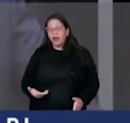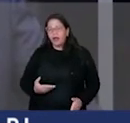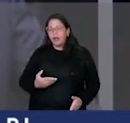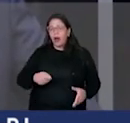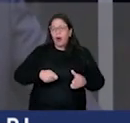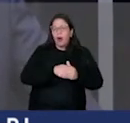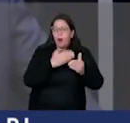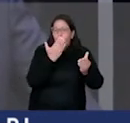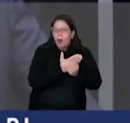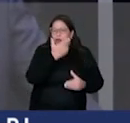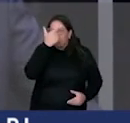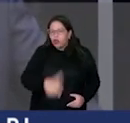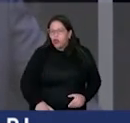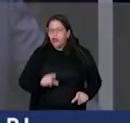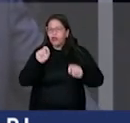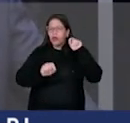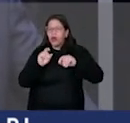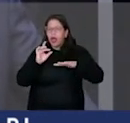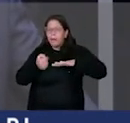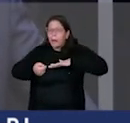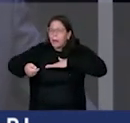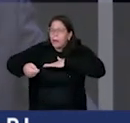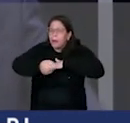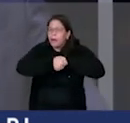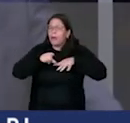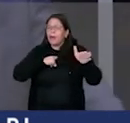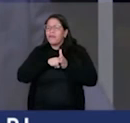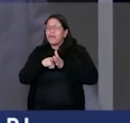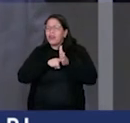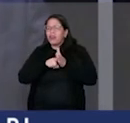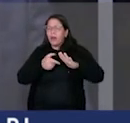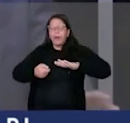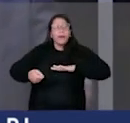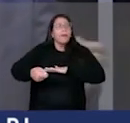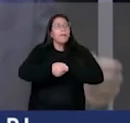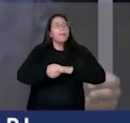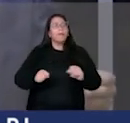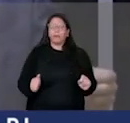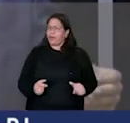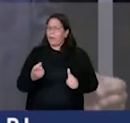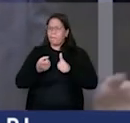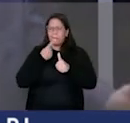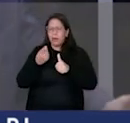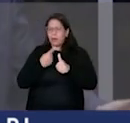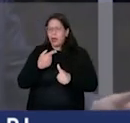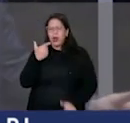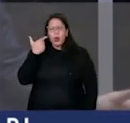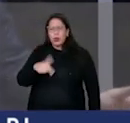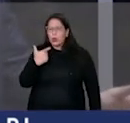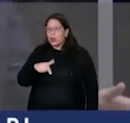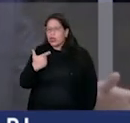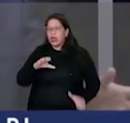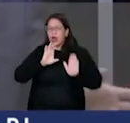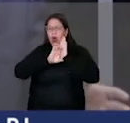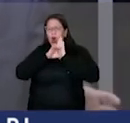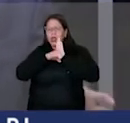inquérito sobre fake news, para investigar fake news. Primeiro que não existe esse conceito